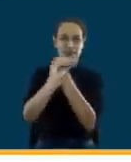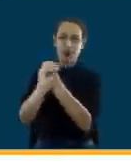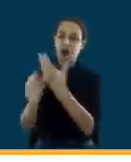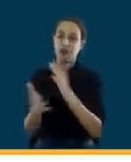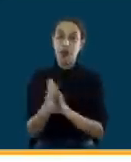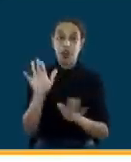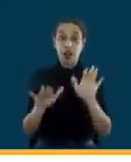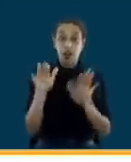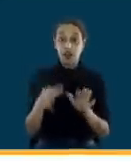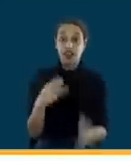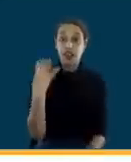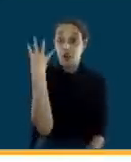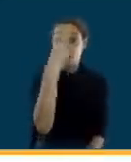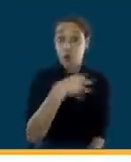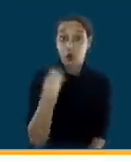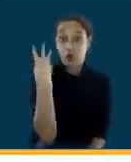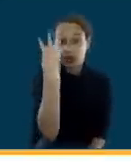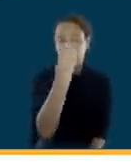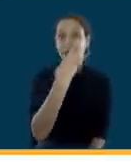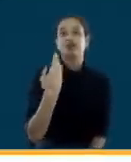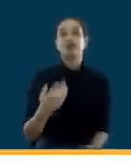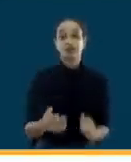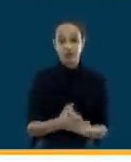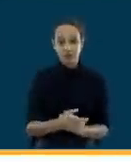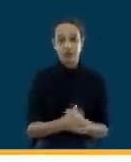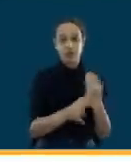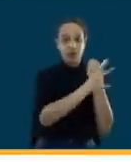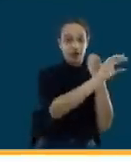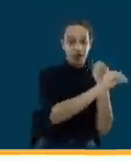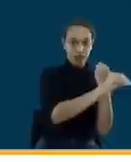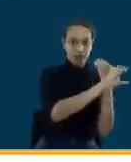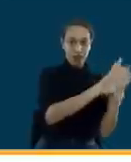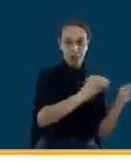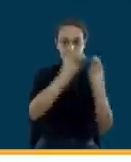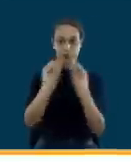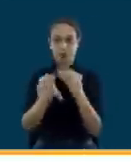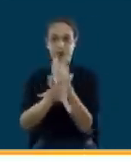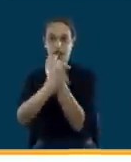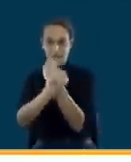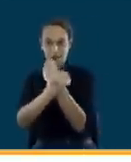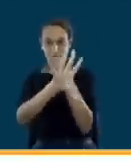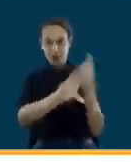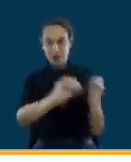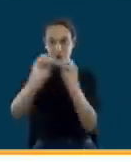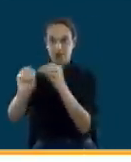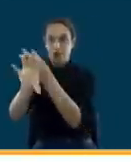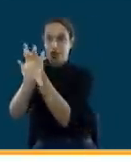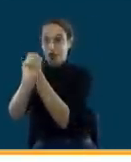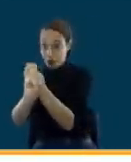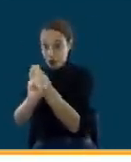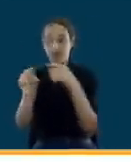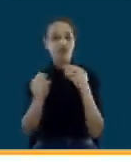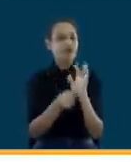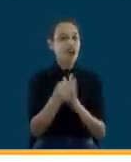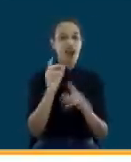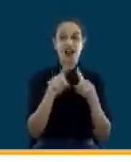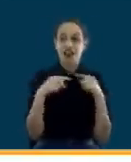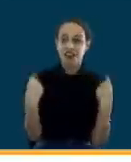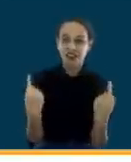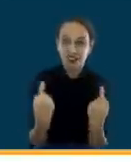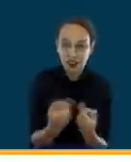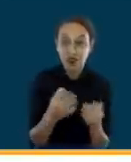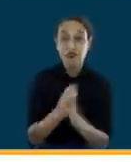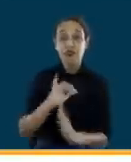4 horas, saímos de um estado e íamos por outro, por esses mecanismos aqui, né? E a Jandira, de ponta a ponta,